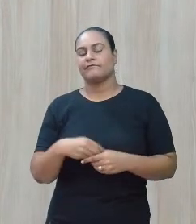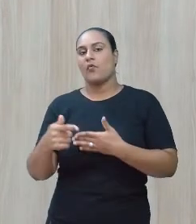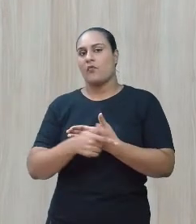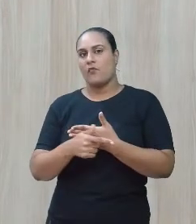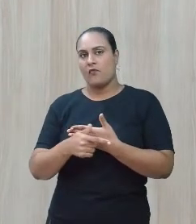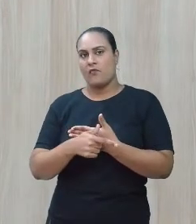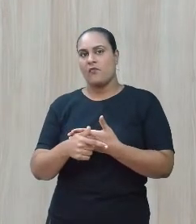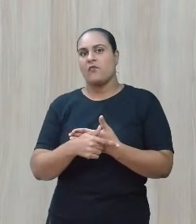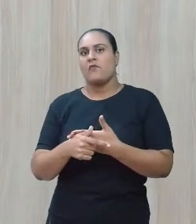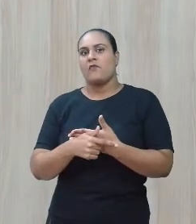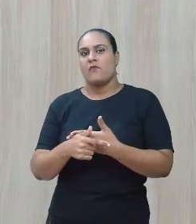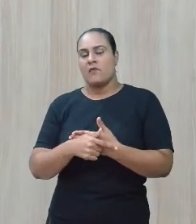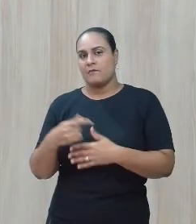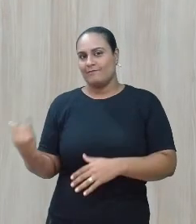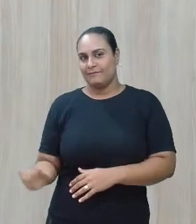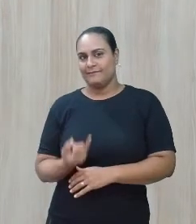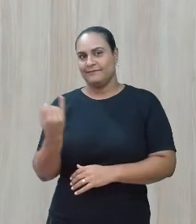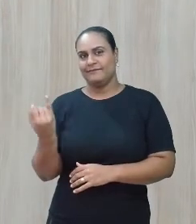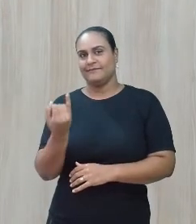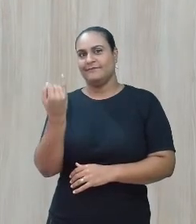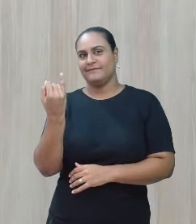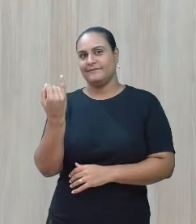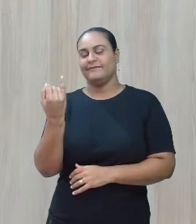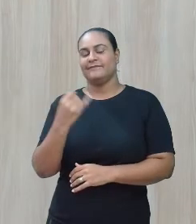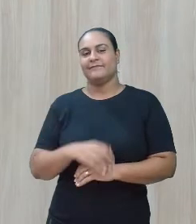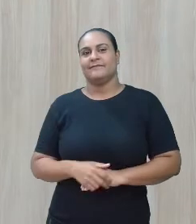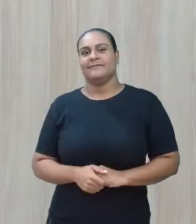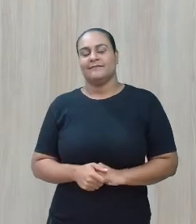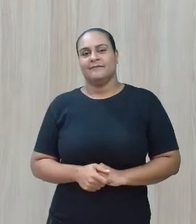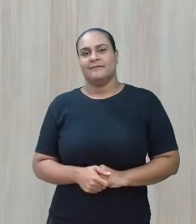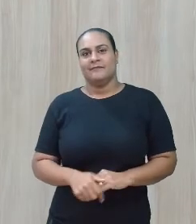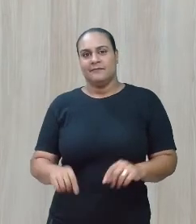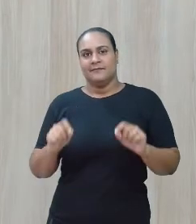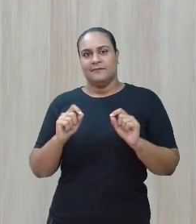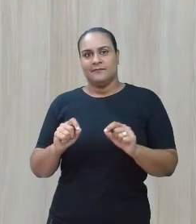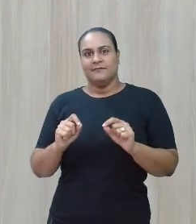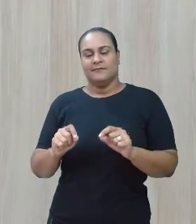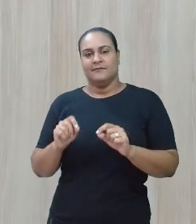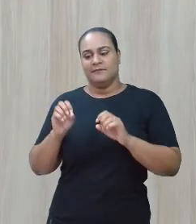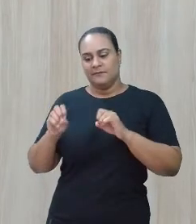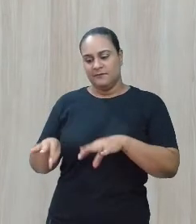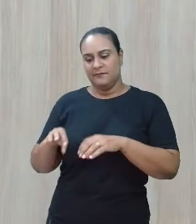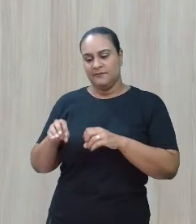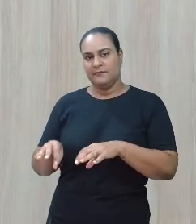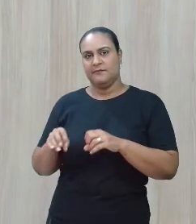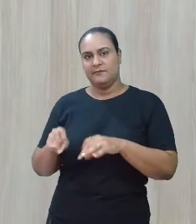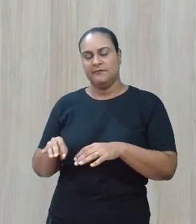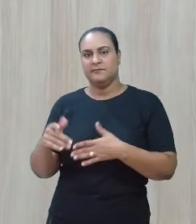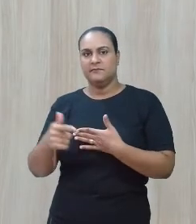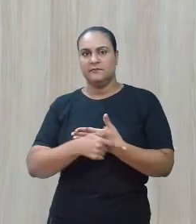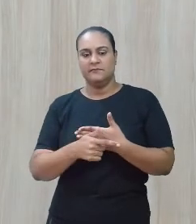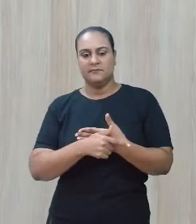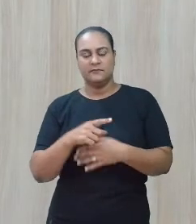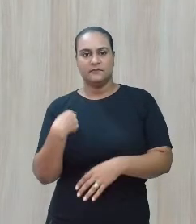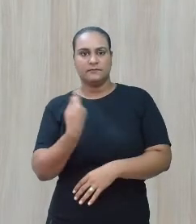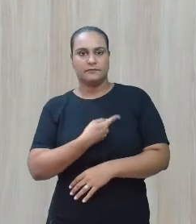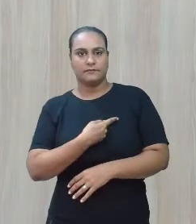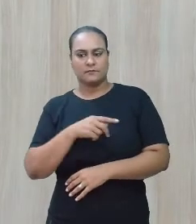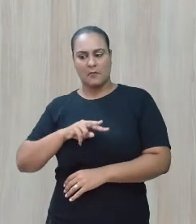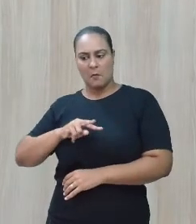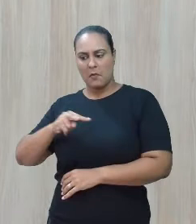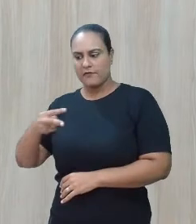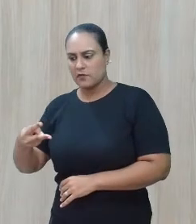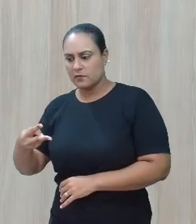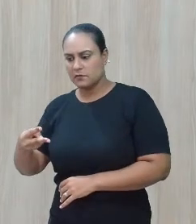papel essencial na sociedade, que é educar. Então, o papel que é nosso, ele não pode ser transferido